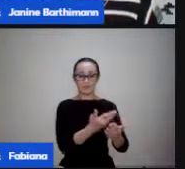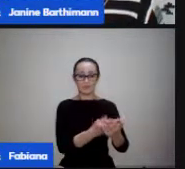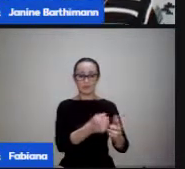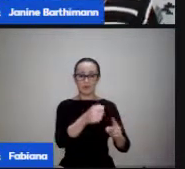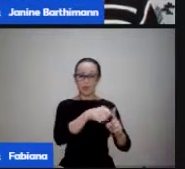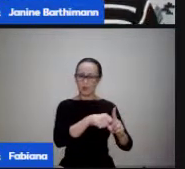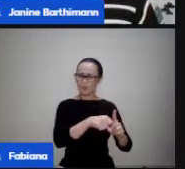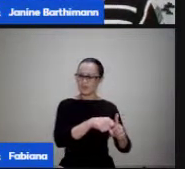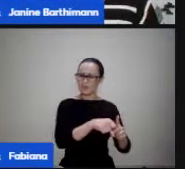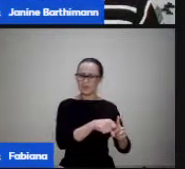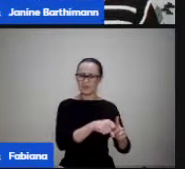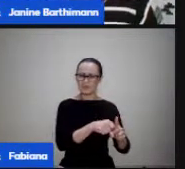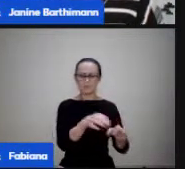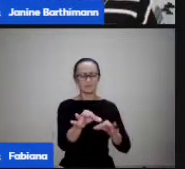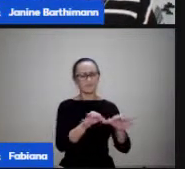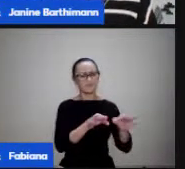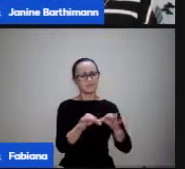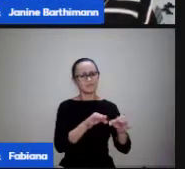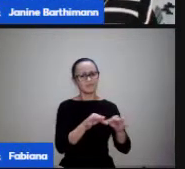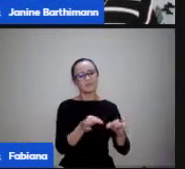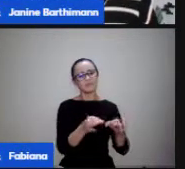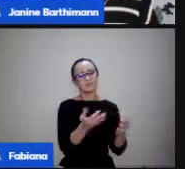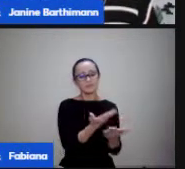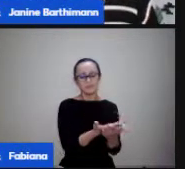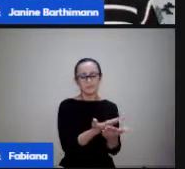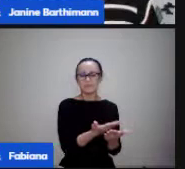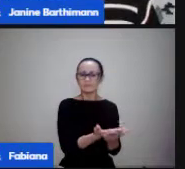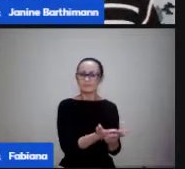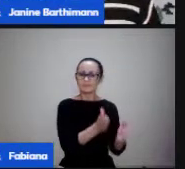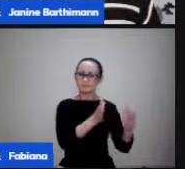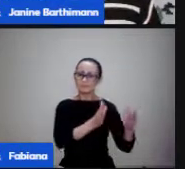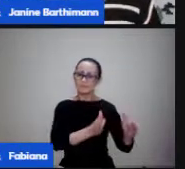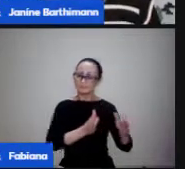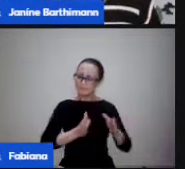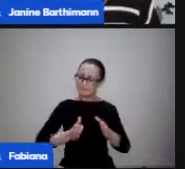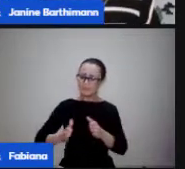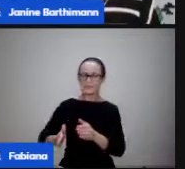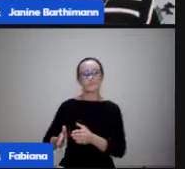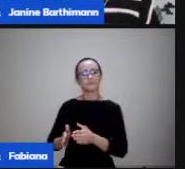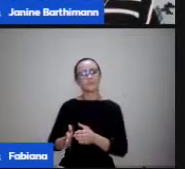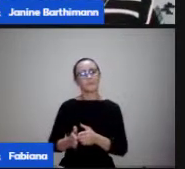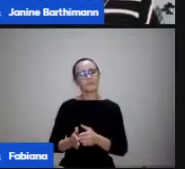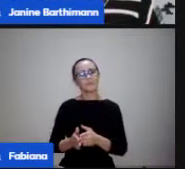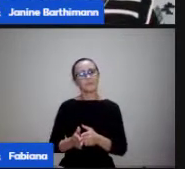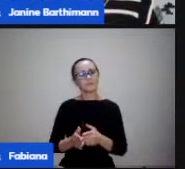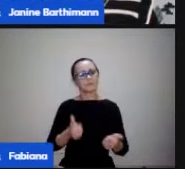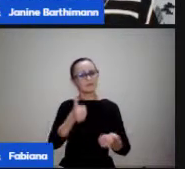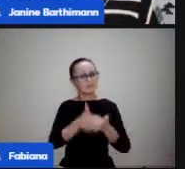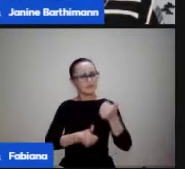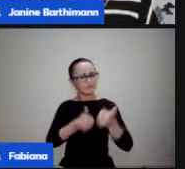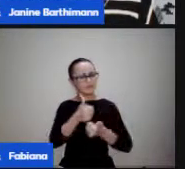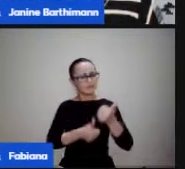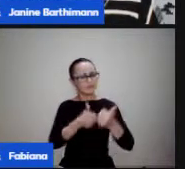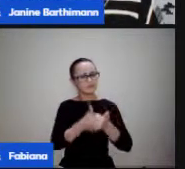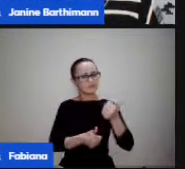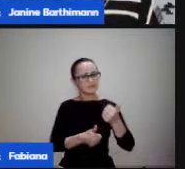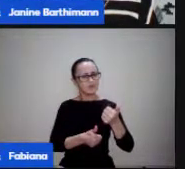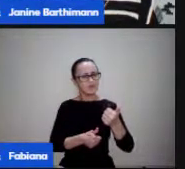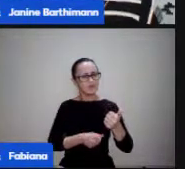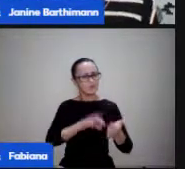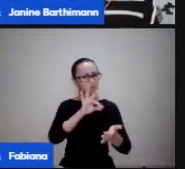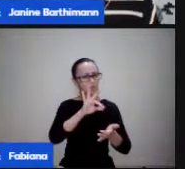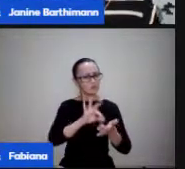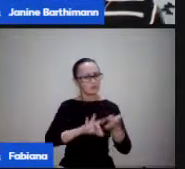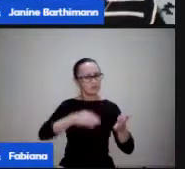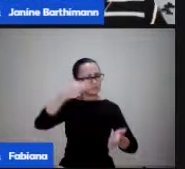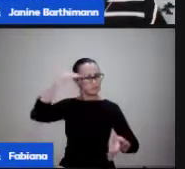de ensino escalonado e começamos com essa reflexão oportuna do Freire sobre essa escola